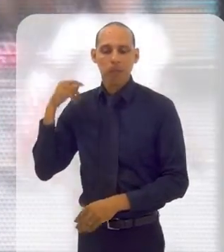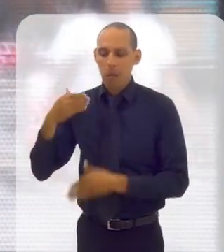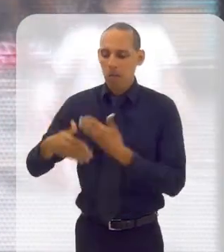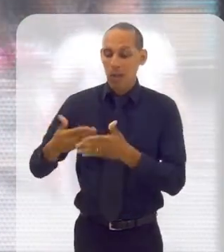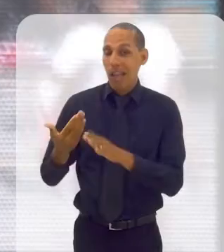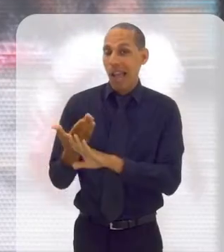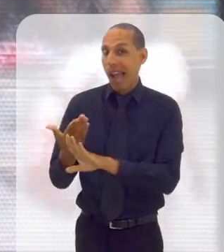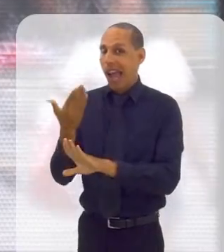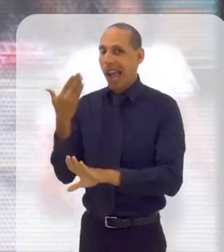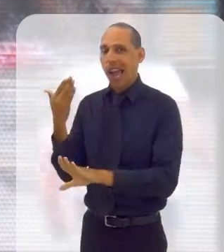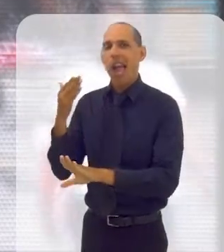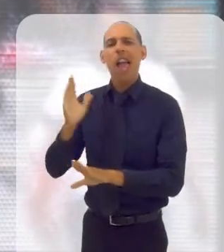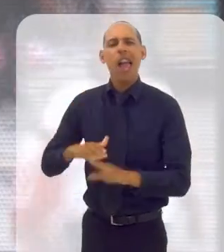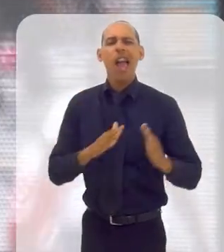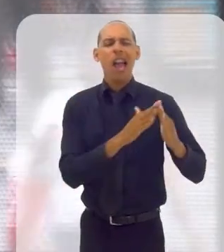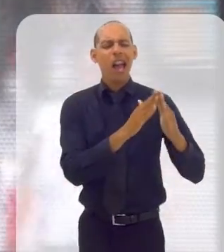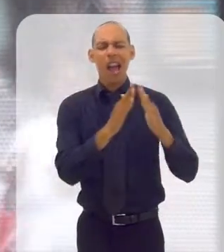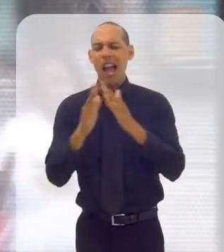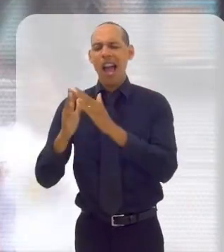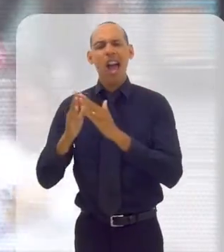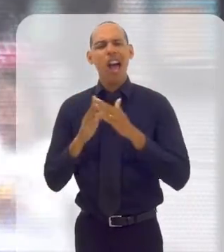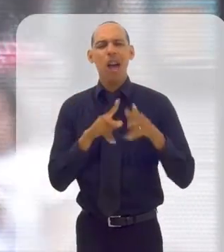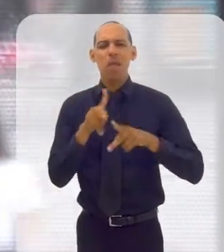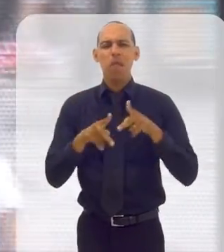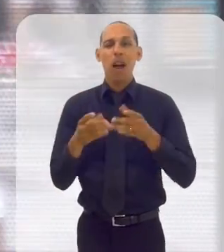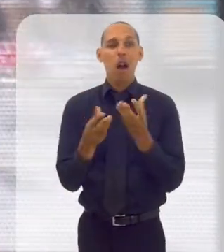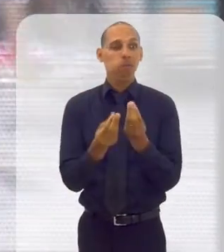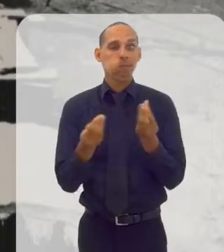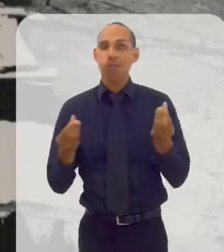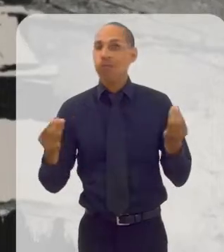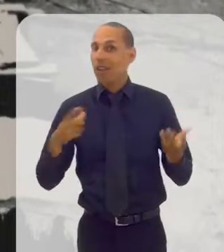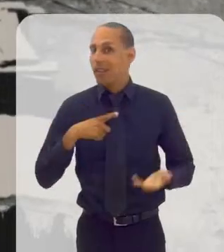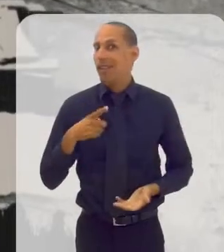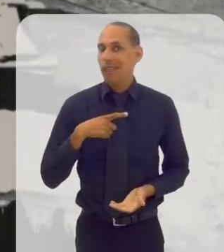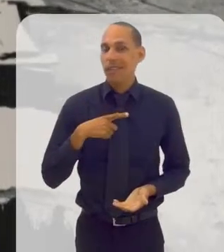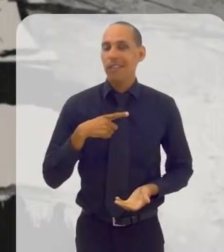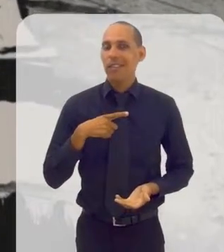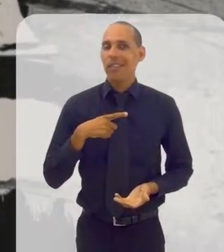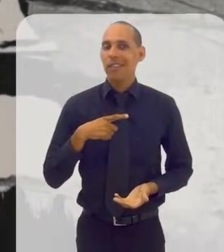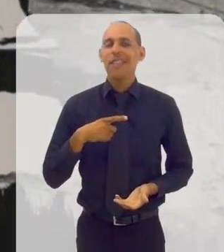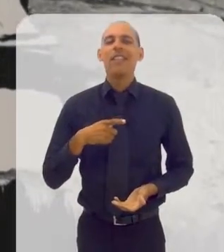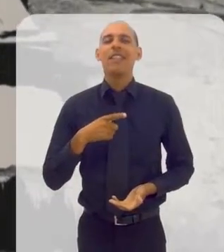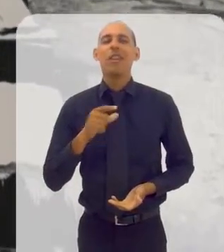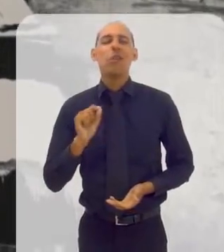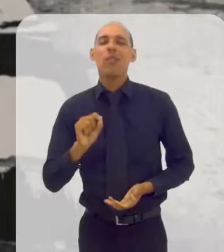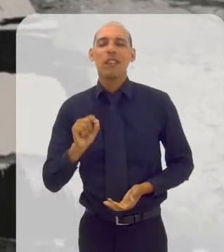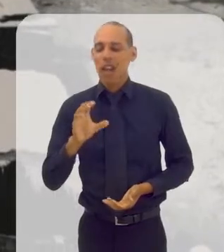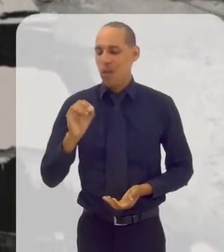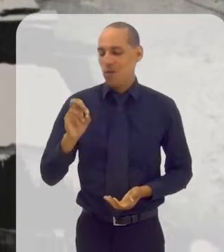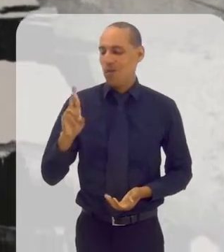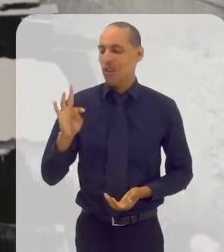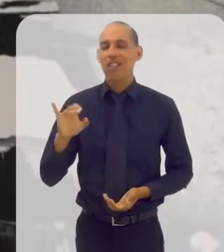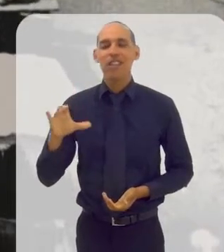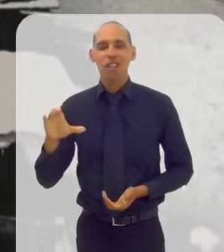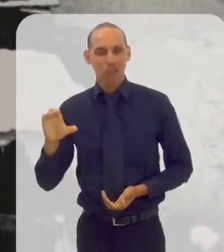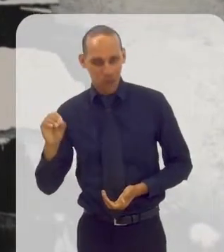antes desse processo, era um lugar de muitas moradias populares. Era um lugar que era repleto do que nós chamamos de cortiços,